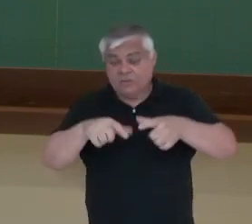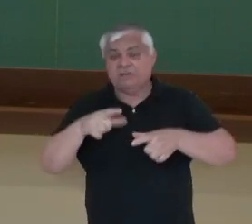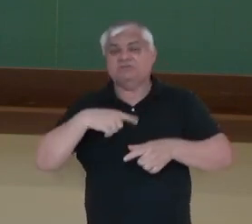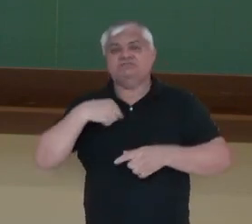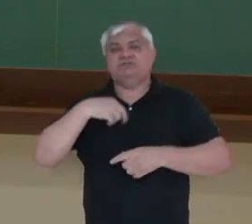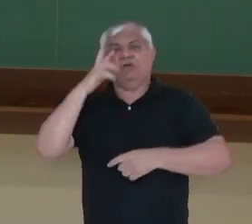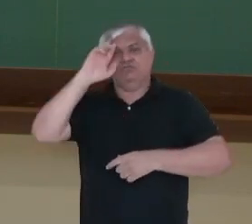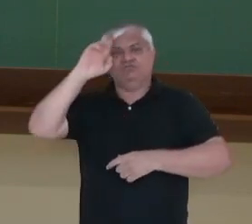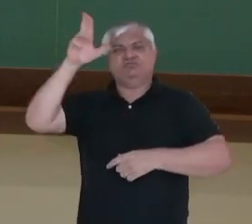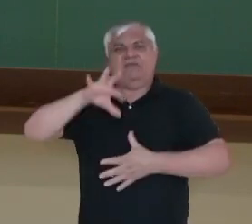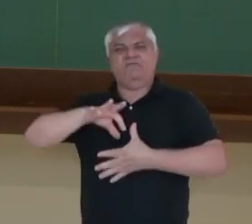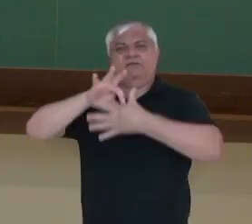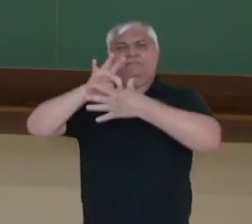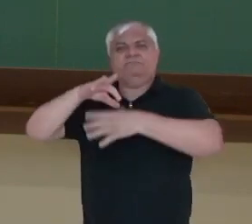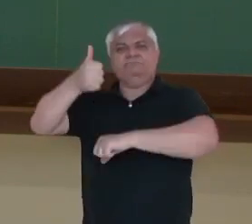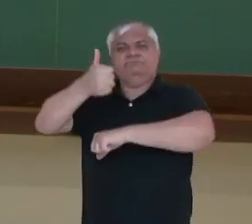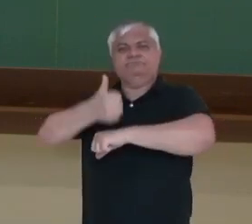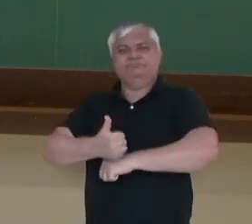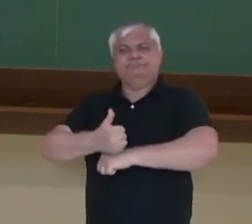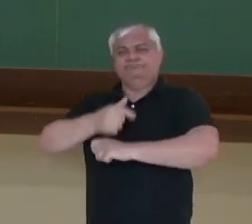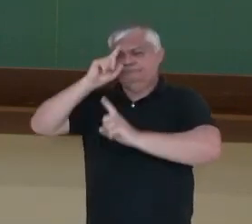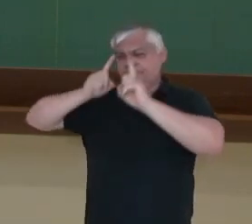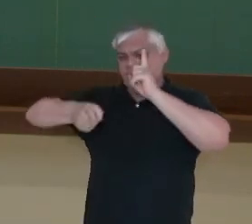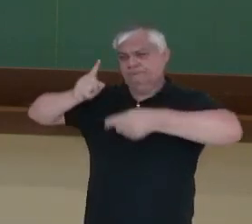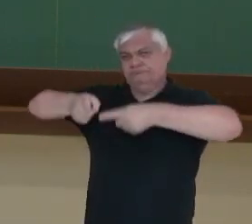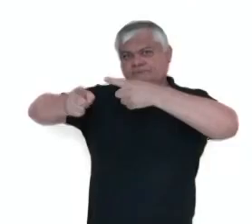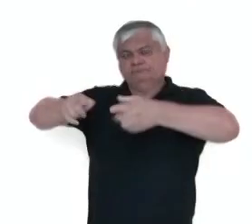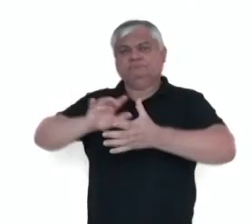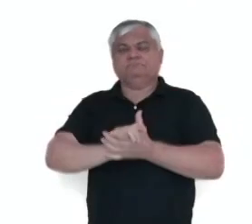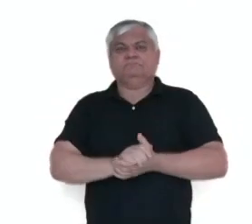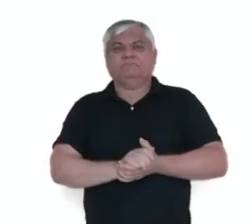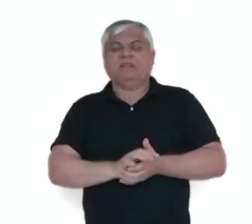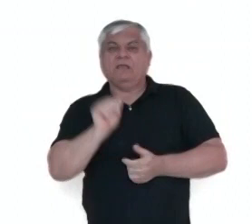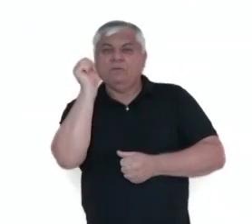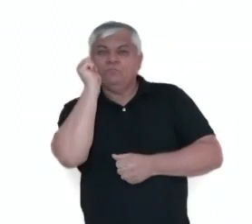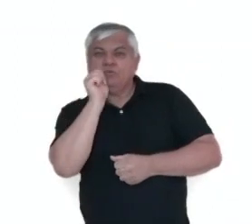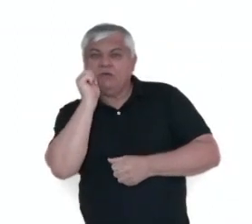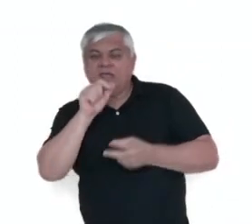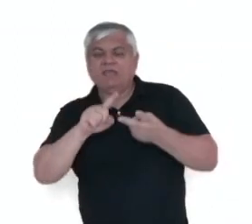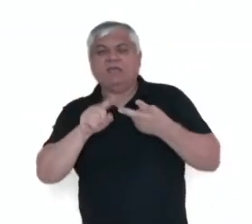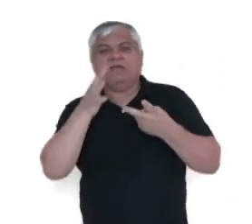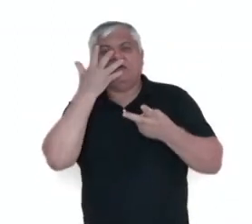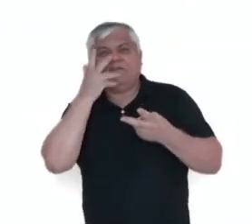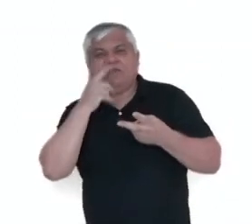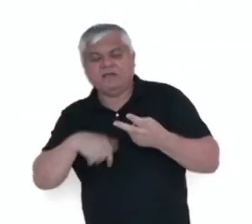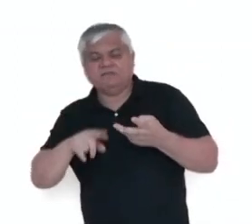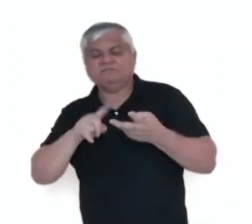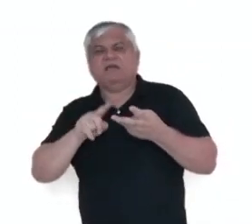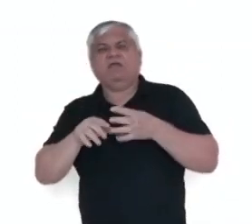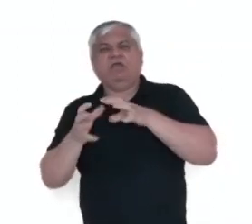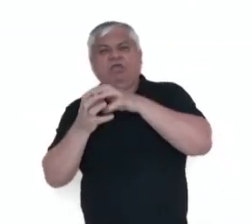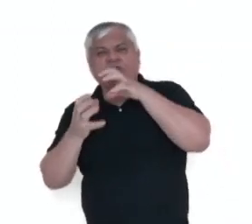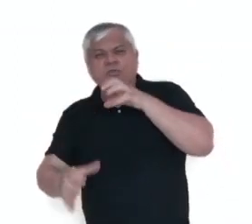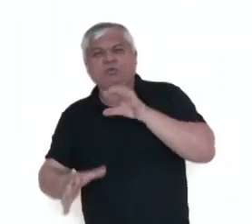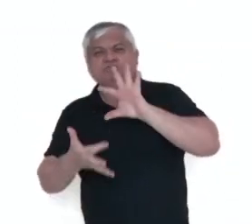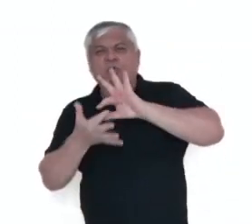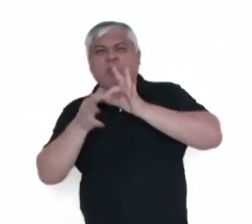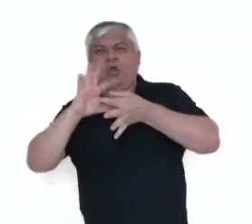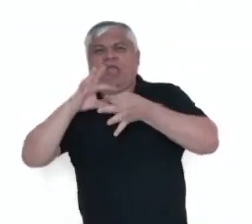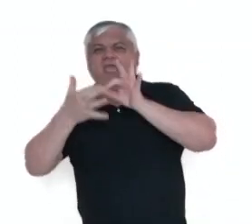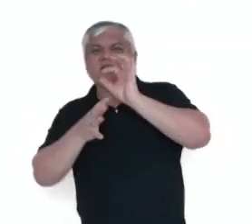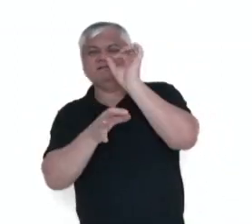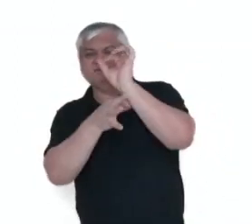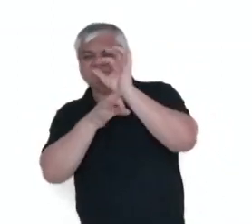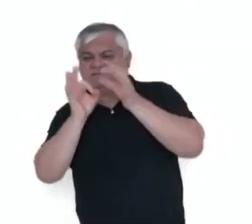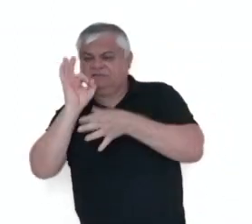e determinava todas as ações ali. Mulheres, crianças e idosos eram acorrentados e